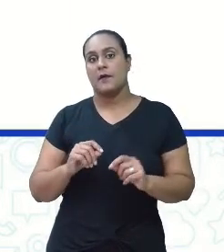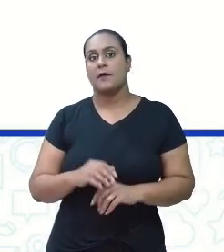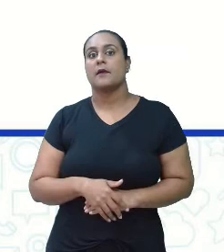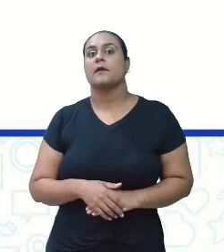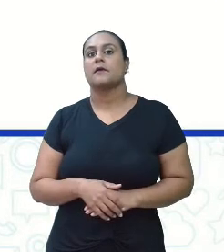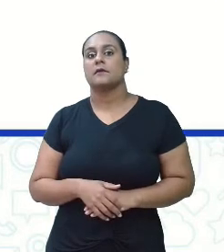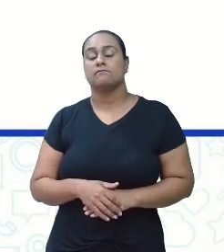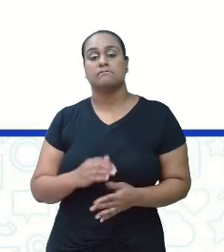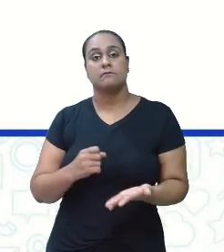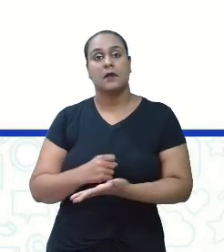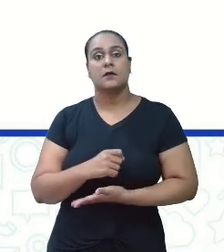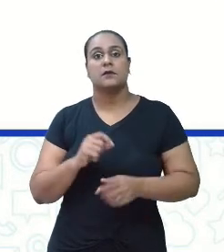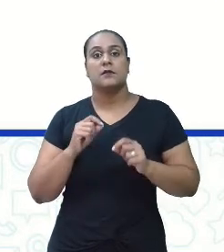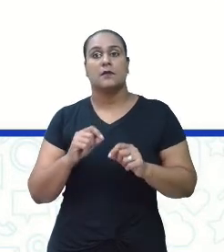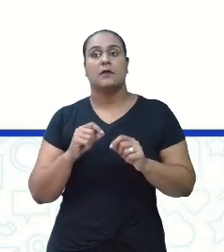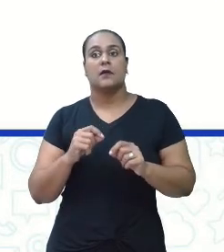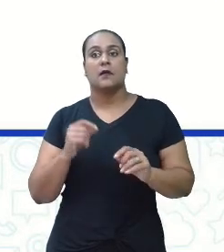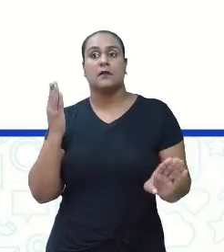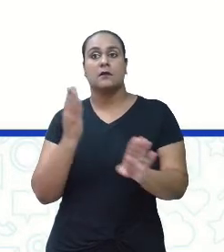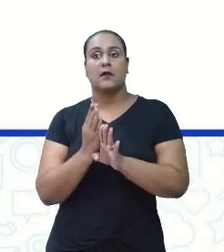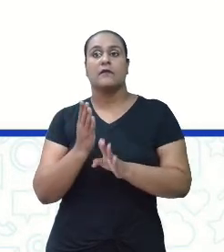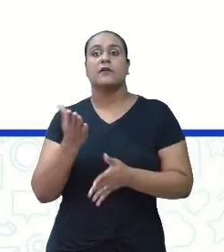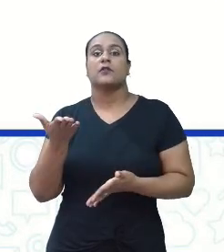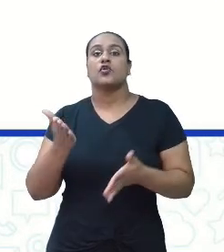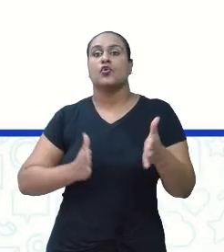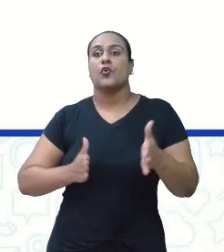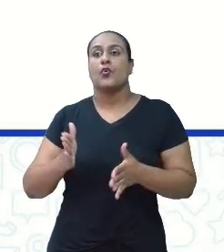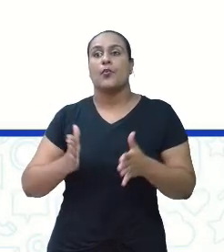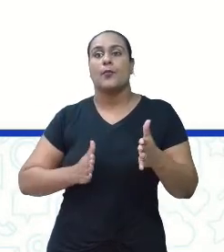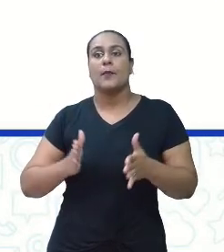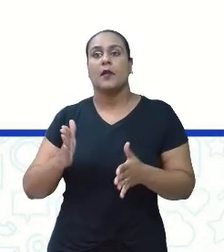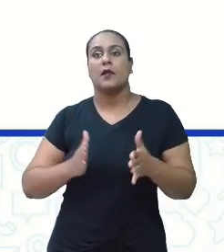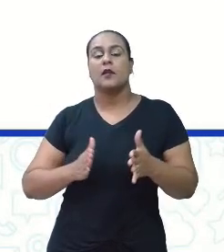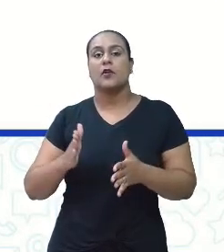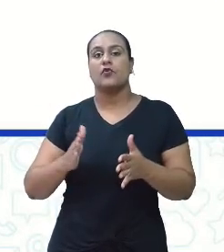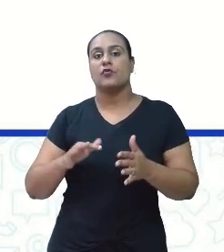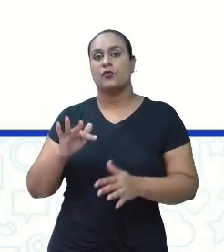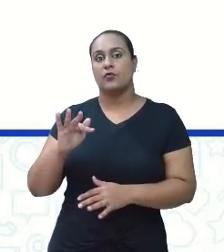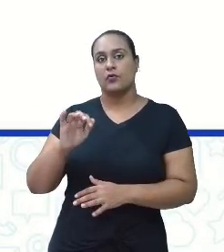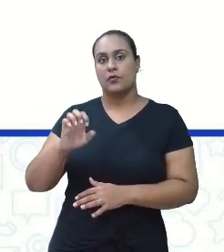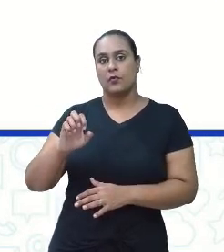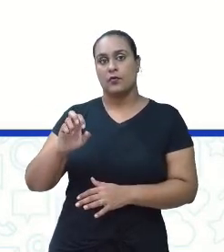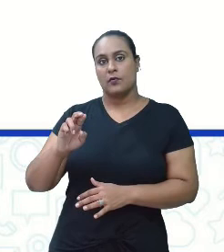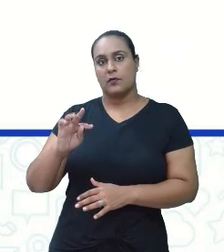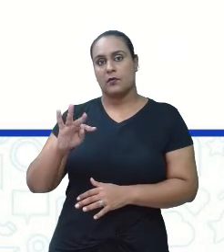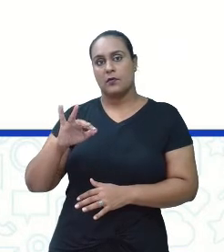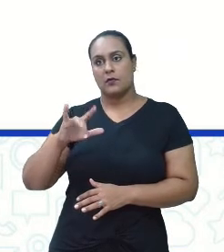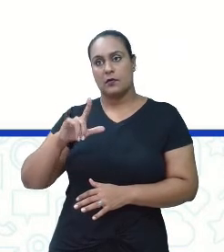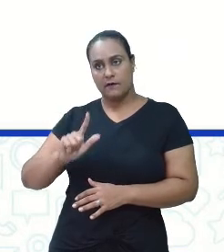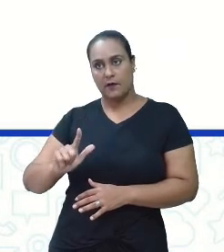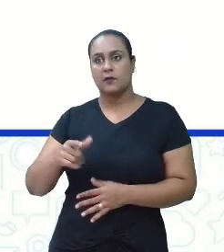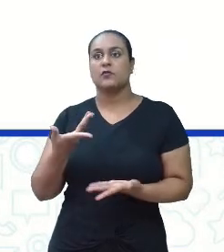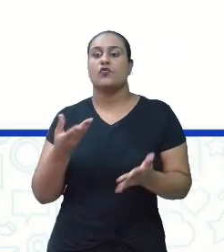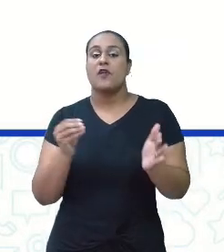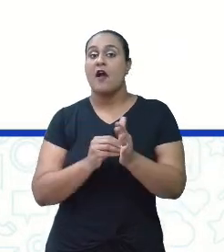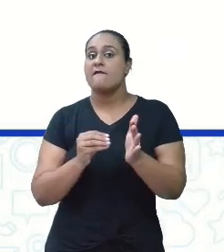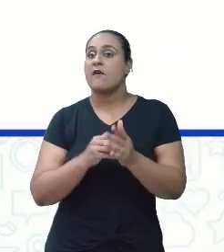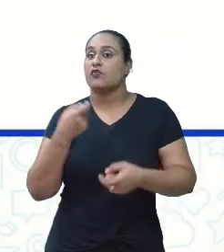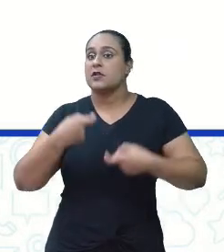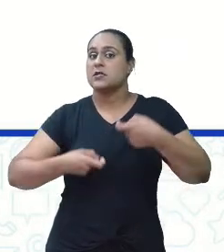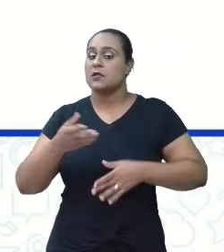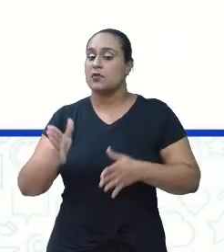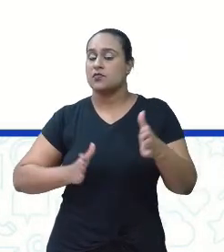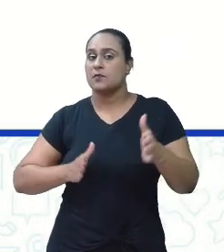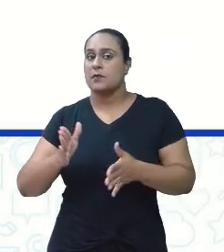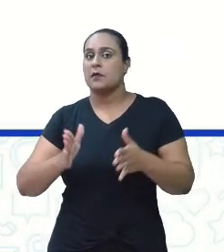baseiam-se principalmente na identificação do período fértil e na abstinência sexual nesse período. Então, é